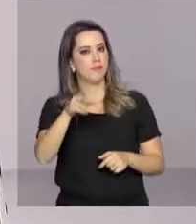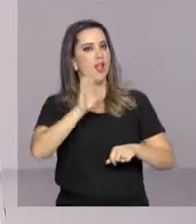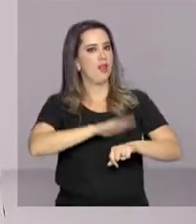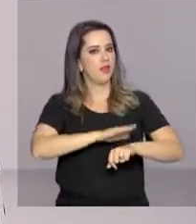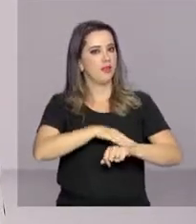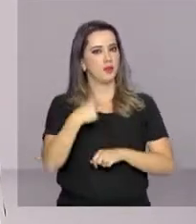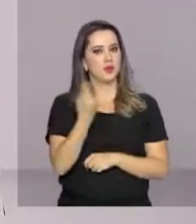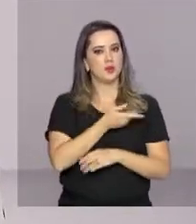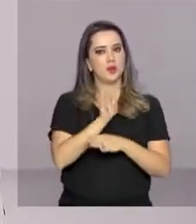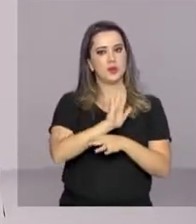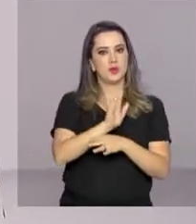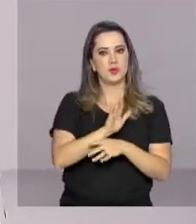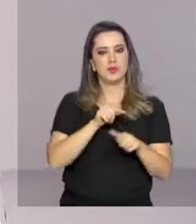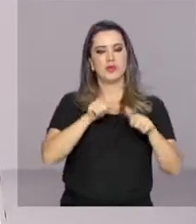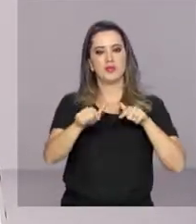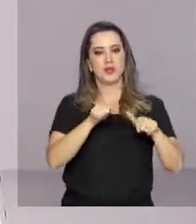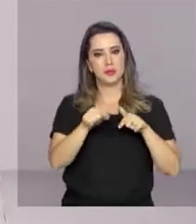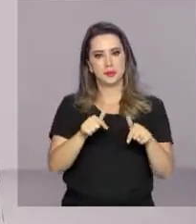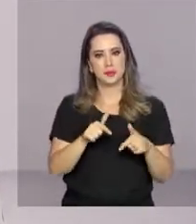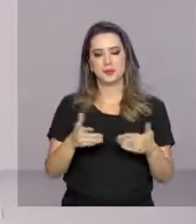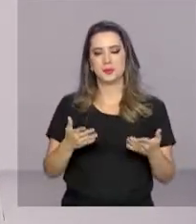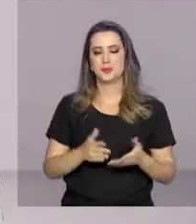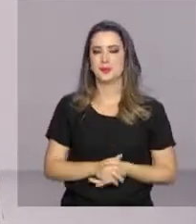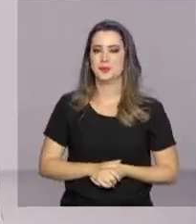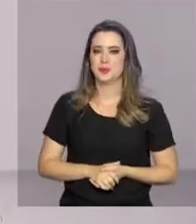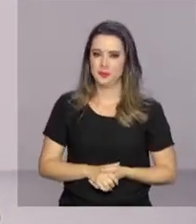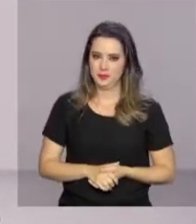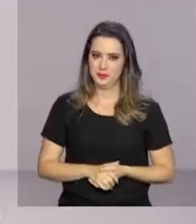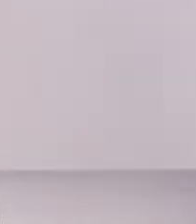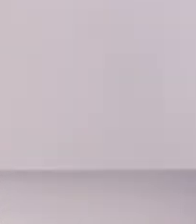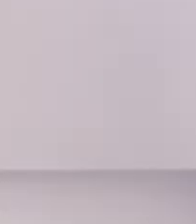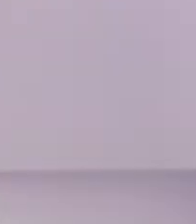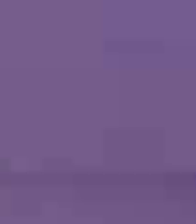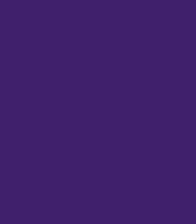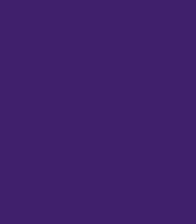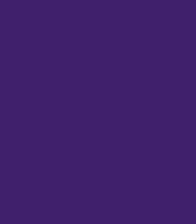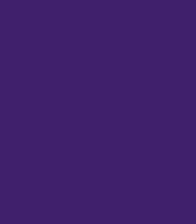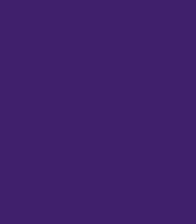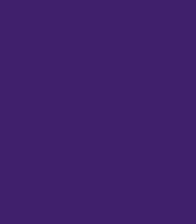hora do nosso especial sobre os benefícios do trabalhador.